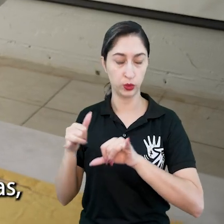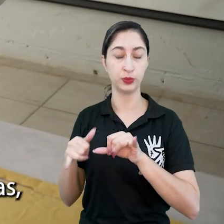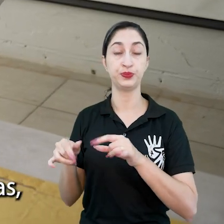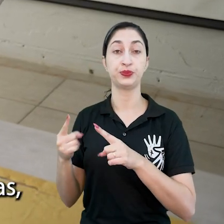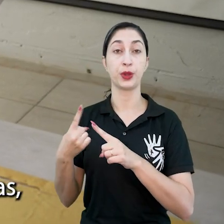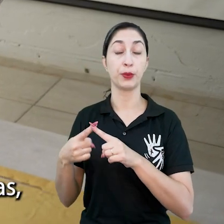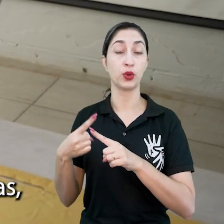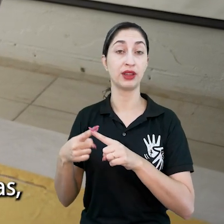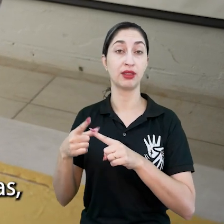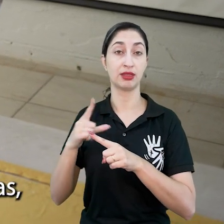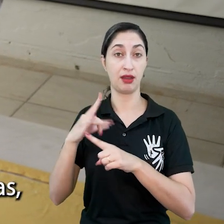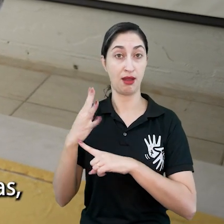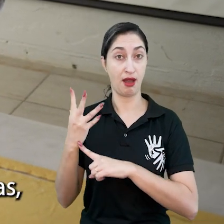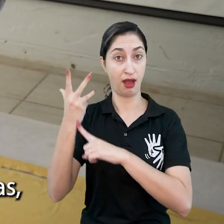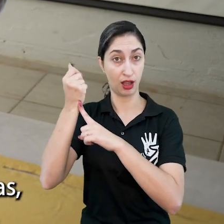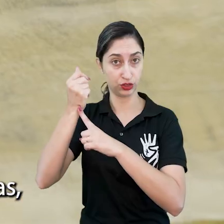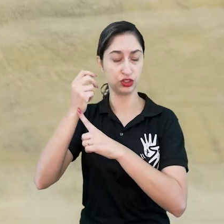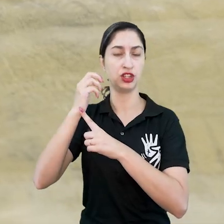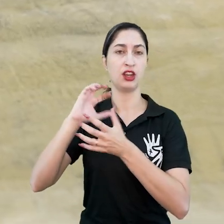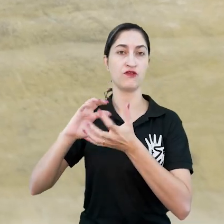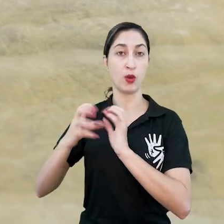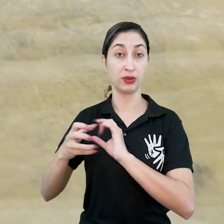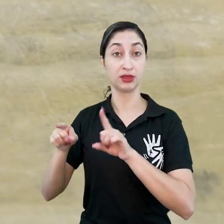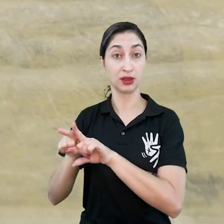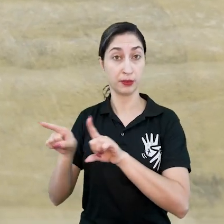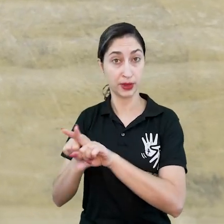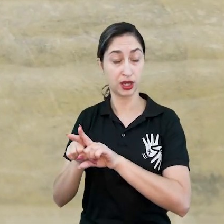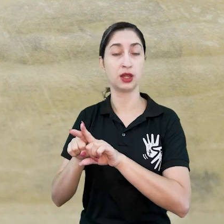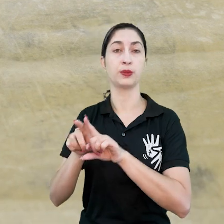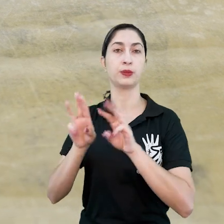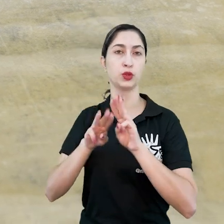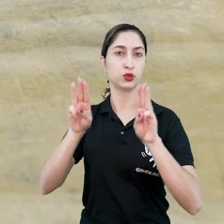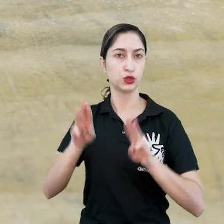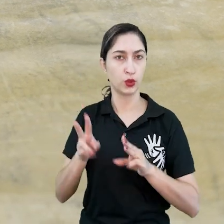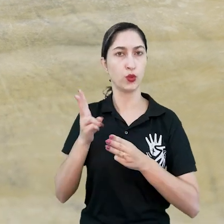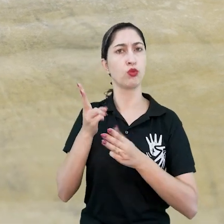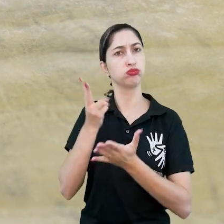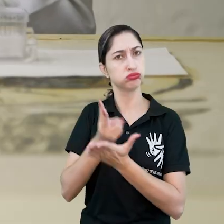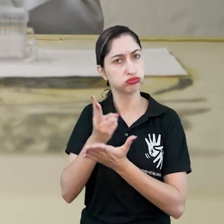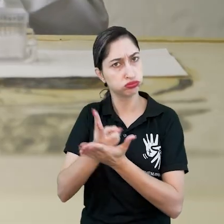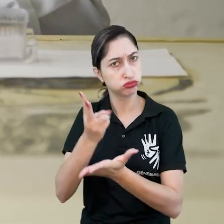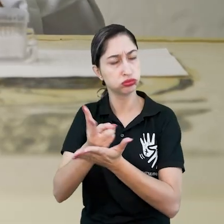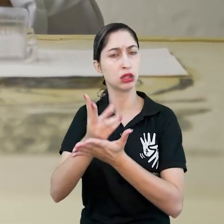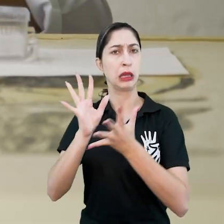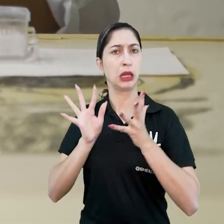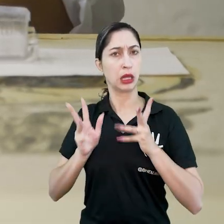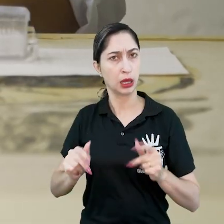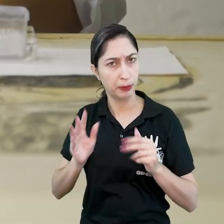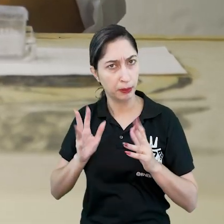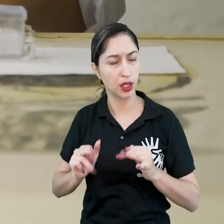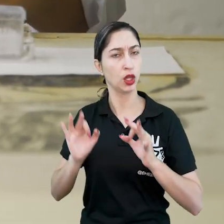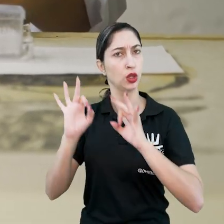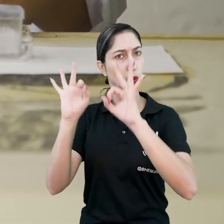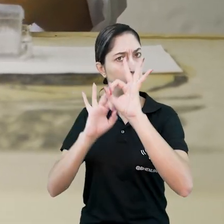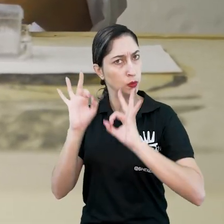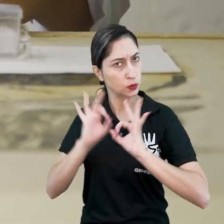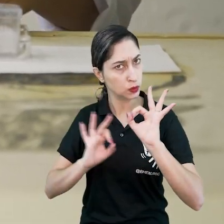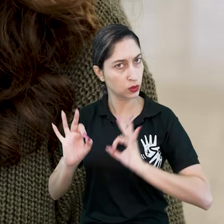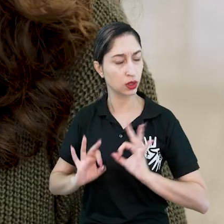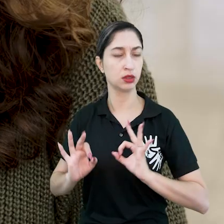além dessas obras que foram restauradas, o museu continua cuidando do seu acervo, continua fazendo a sua higienização, as